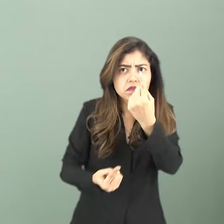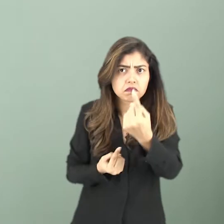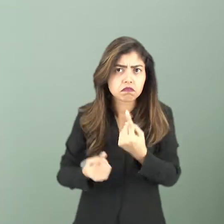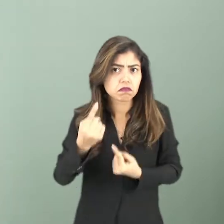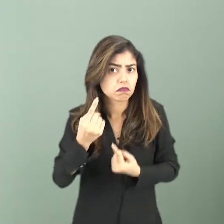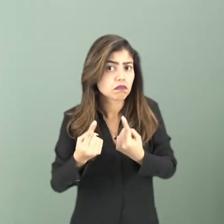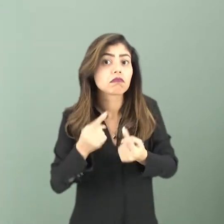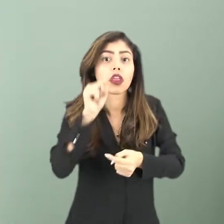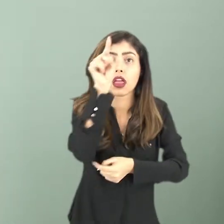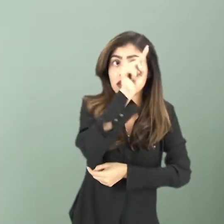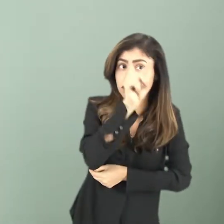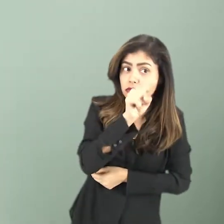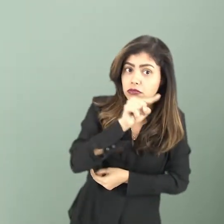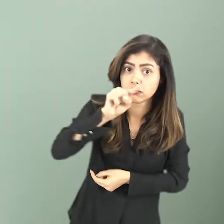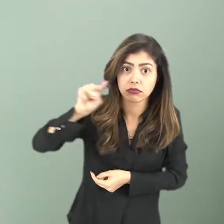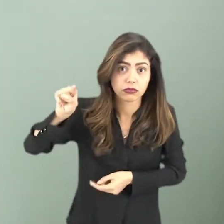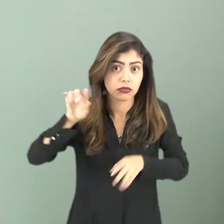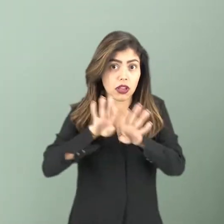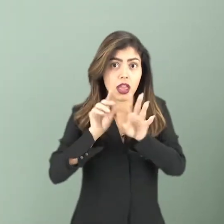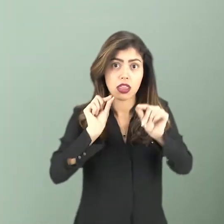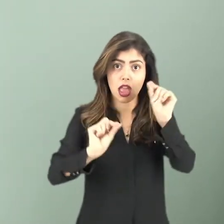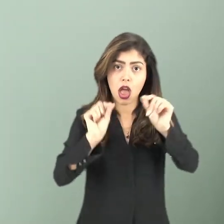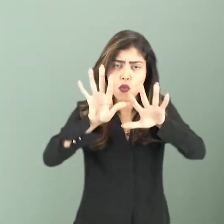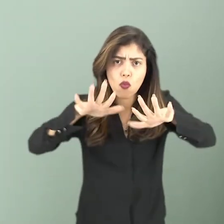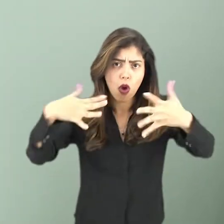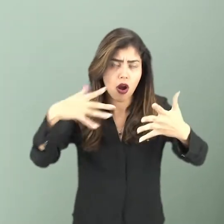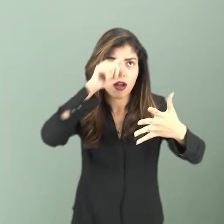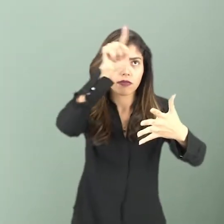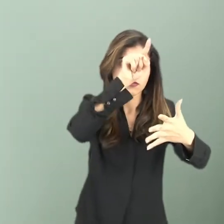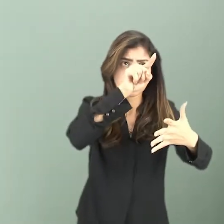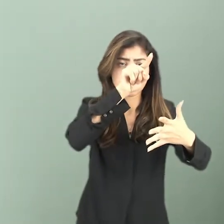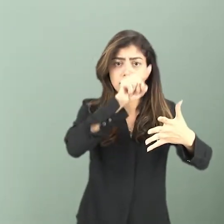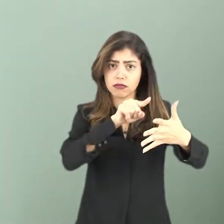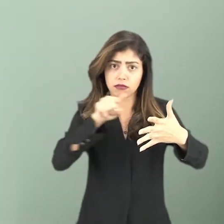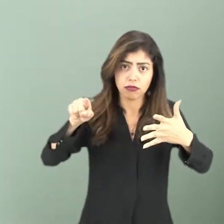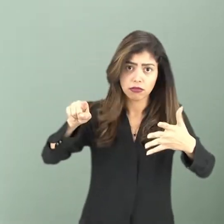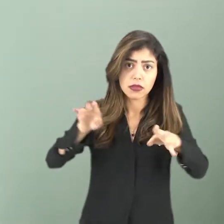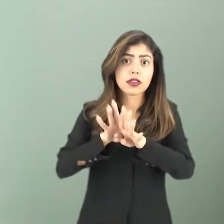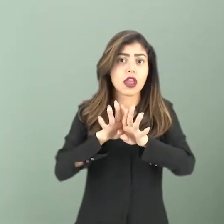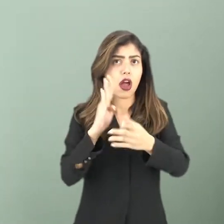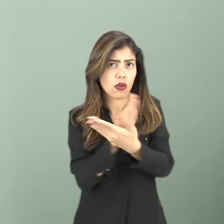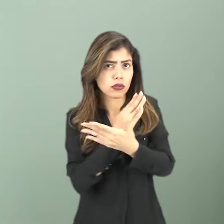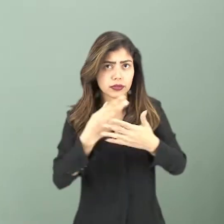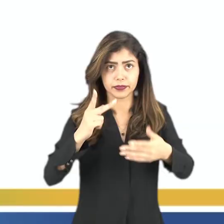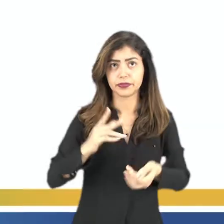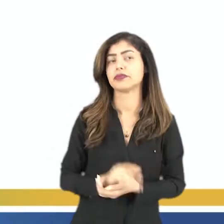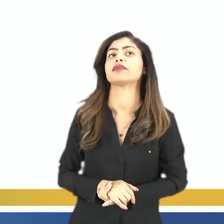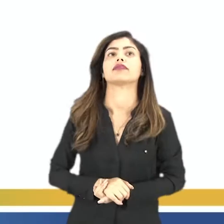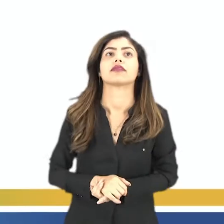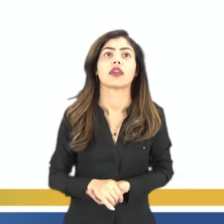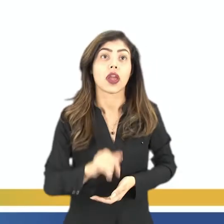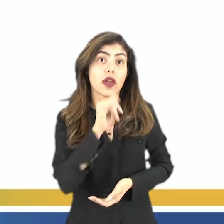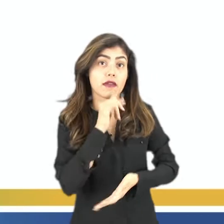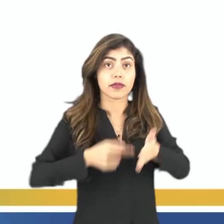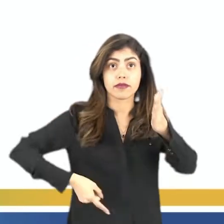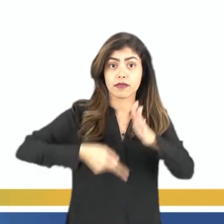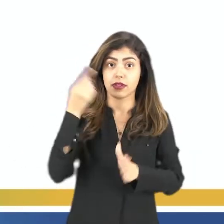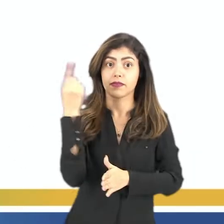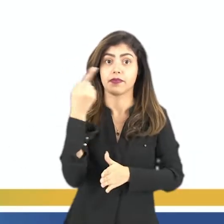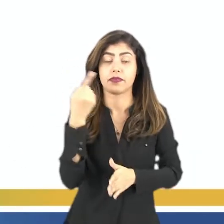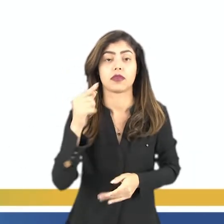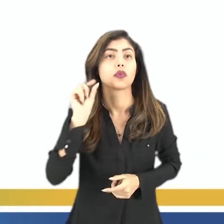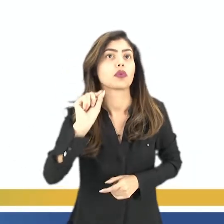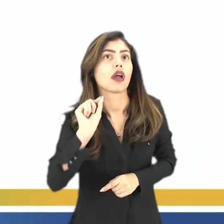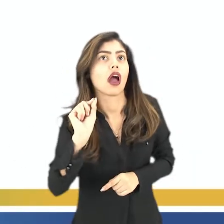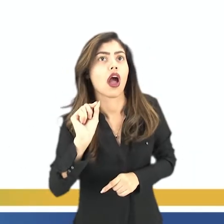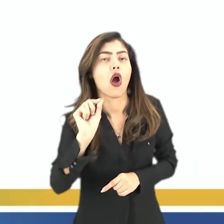relacionam em um circuito ali, no mínimo qual a função de algum deles, alguns, tá bom? Então, primeiro você precisa entender como